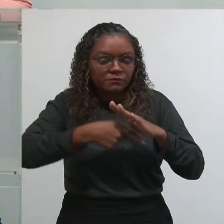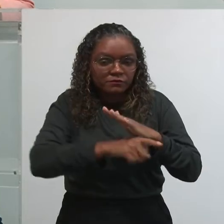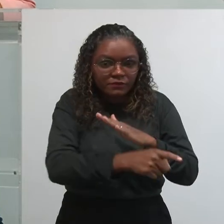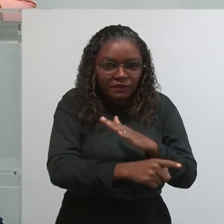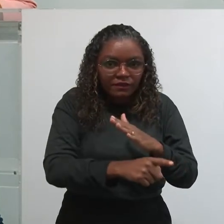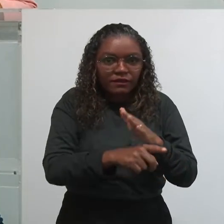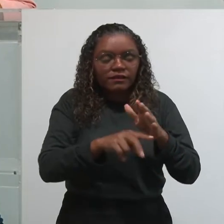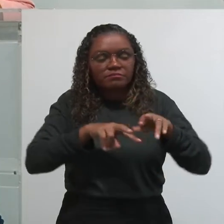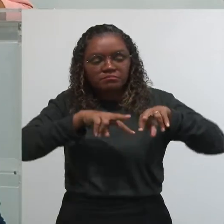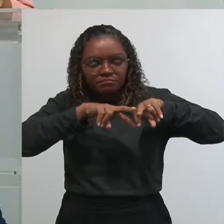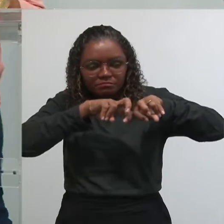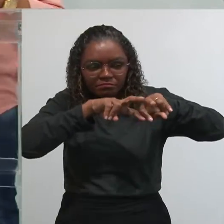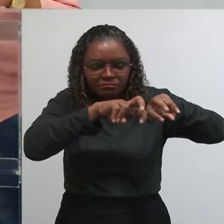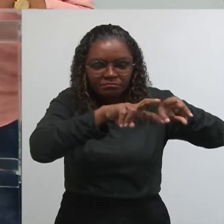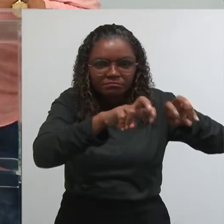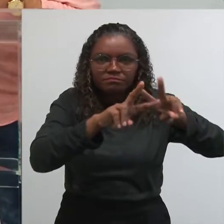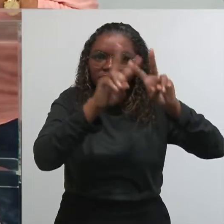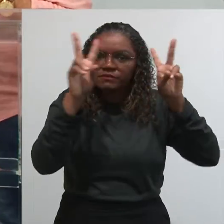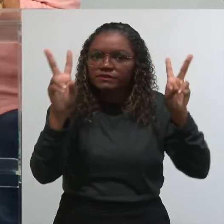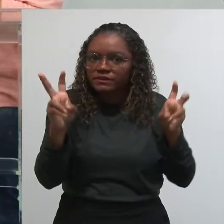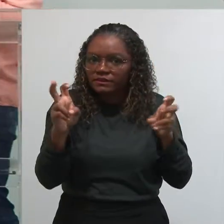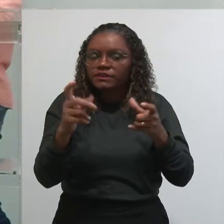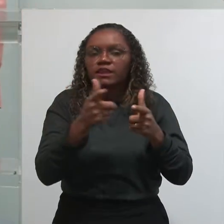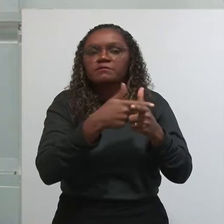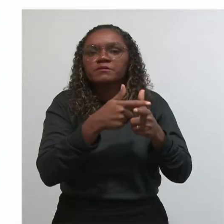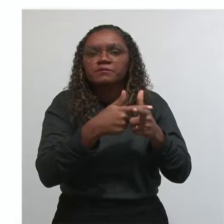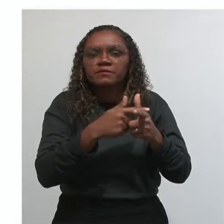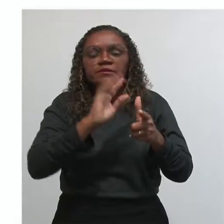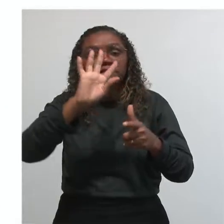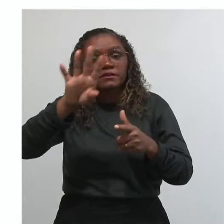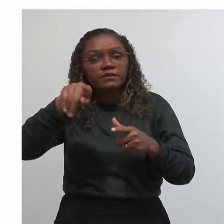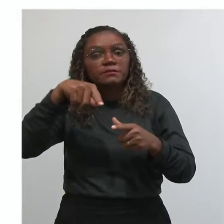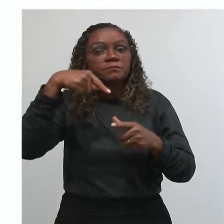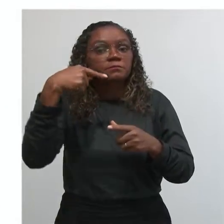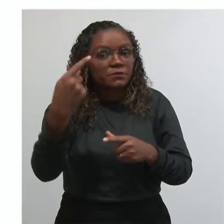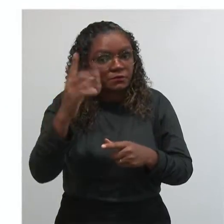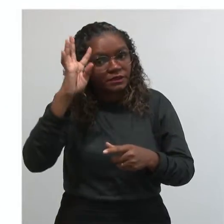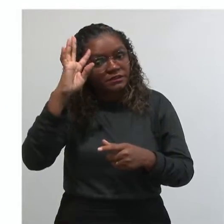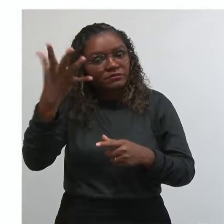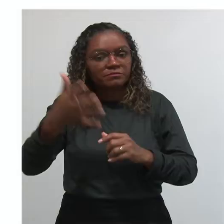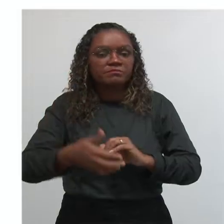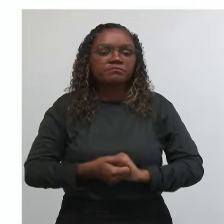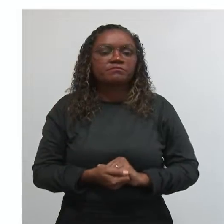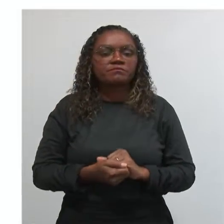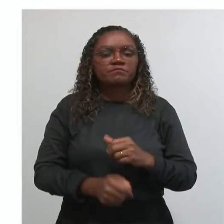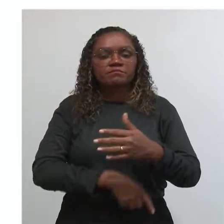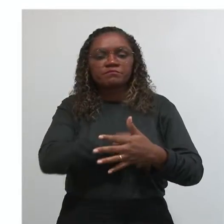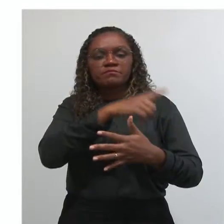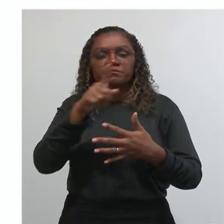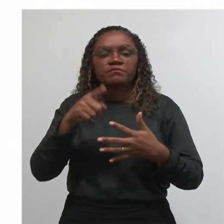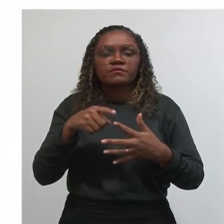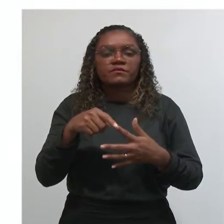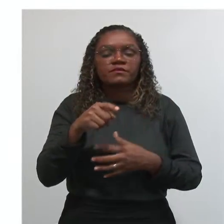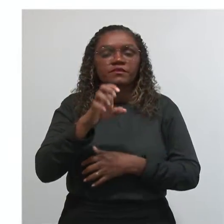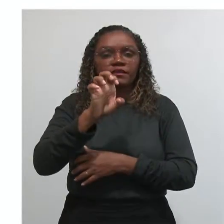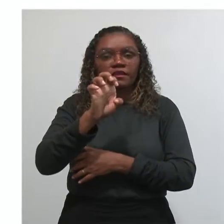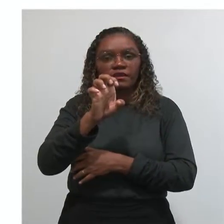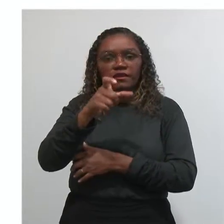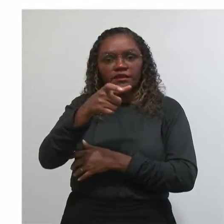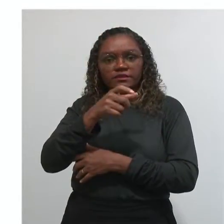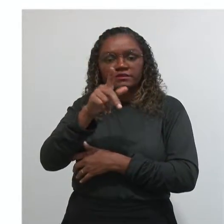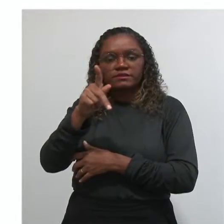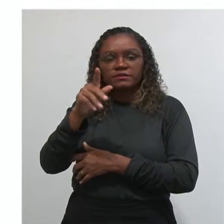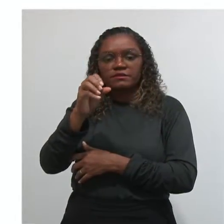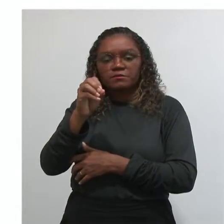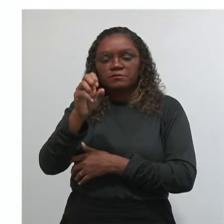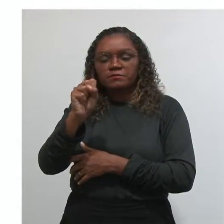um diagnóstico mais aprofundado sobre aquele problema para poder atingir as suas causas. A avaliação ex post, né, posterior, ela é feita